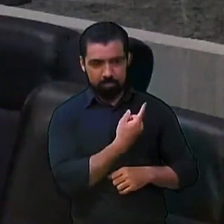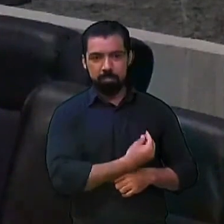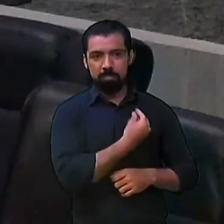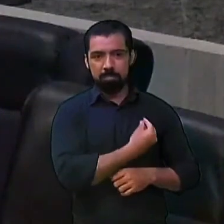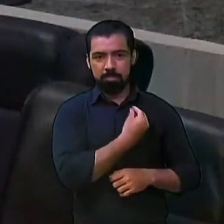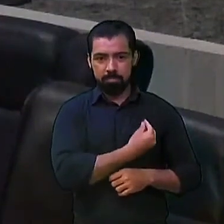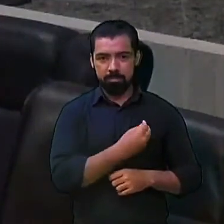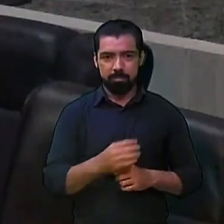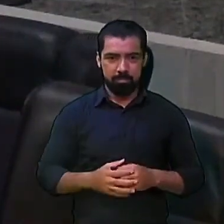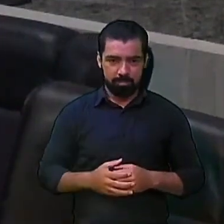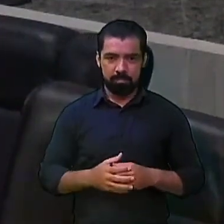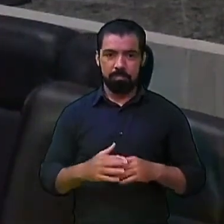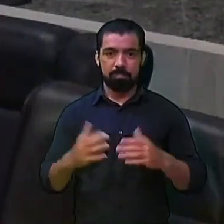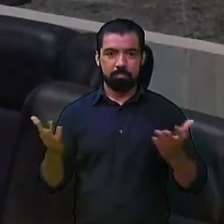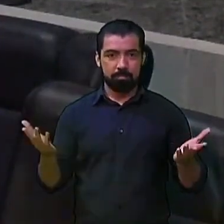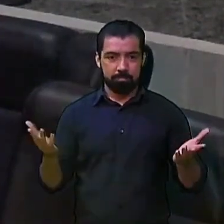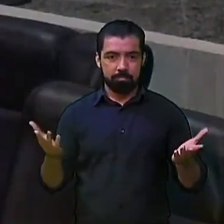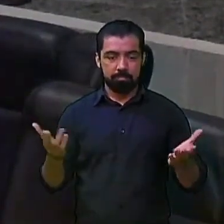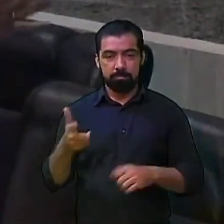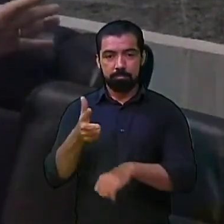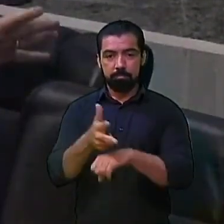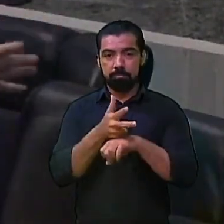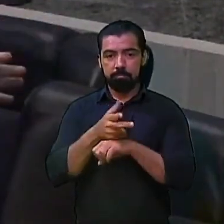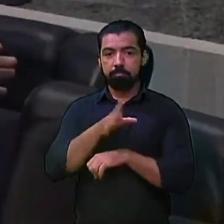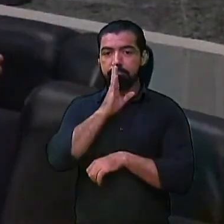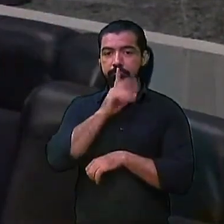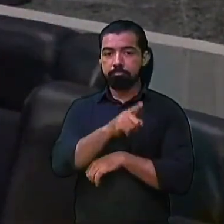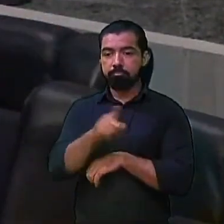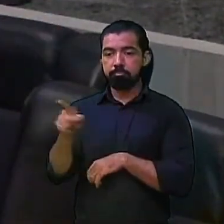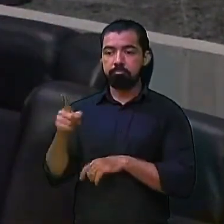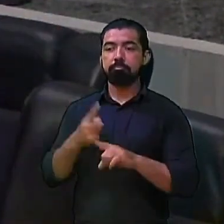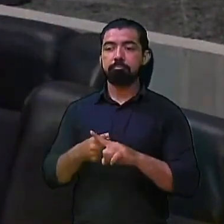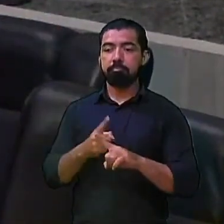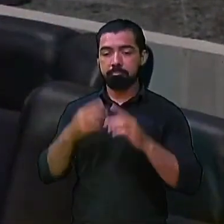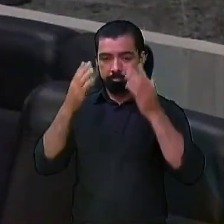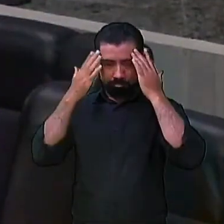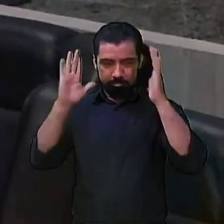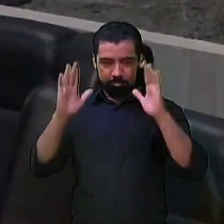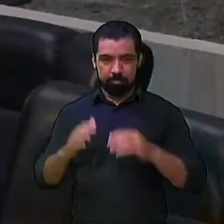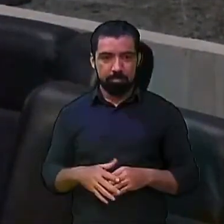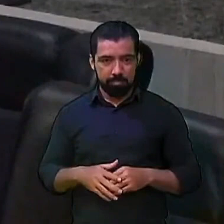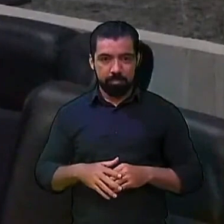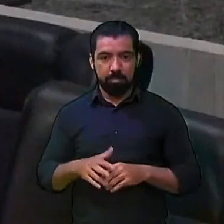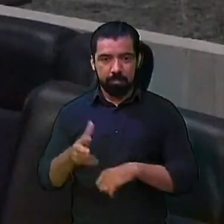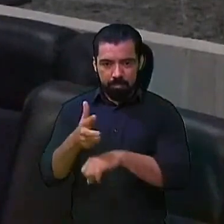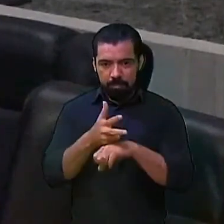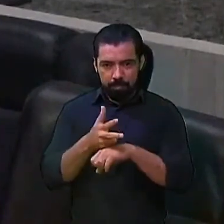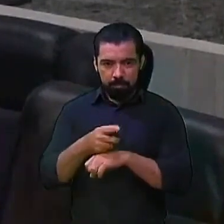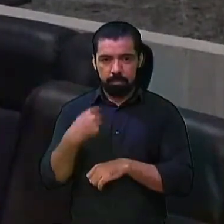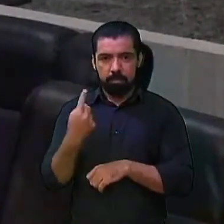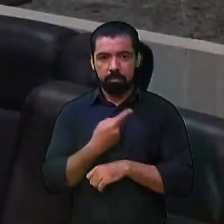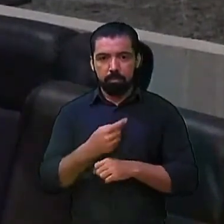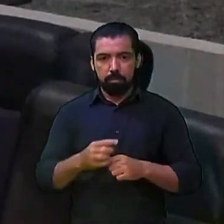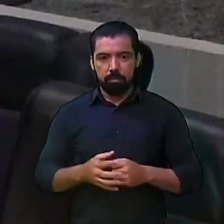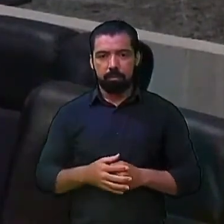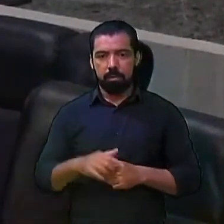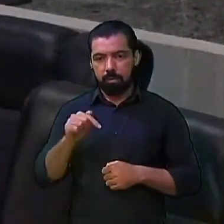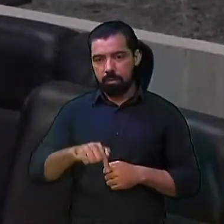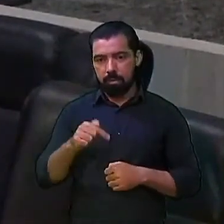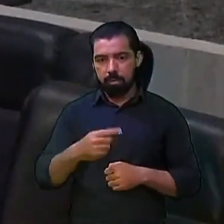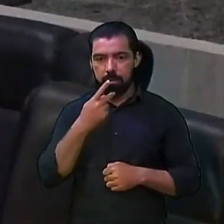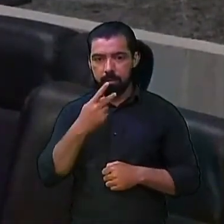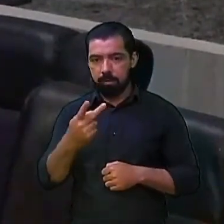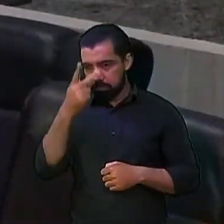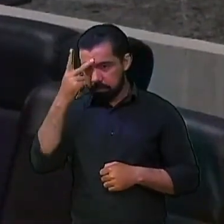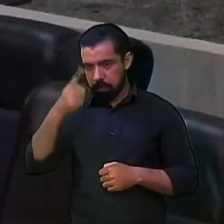Que parte da imprensa está calada, porque eu não sei. Mas parte da imprensa a gente fala que não sai uma linha,